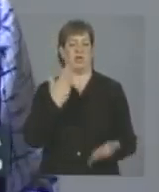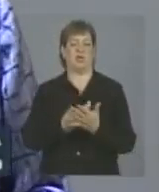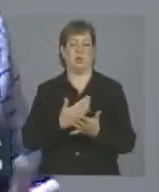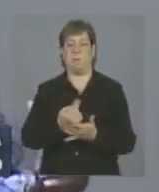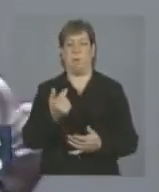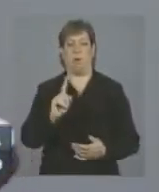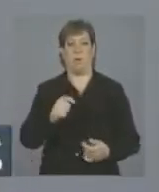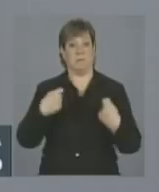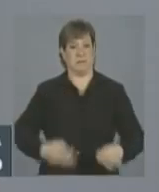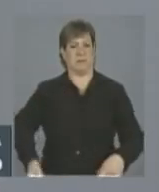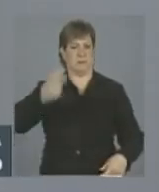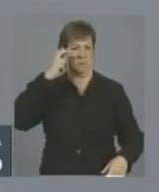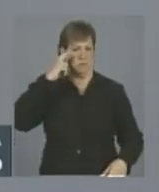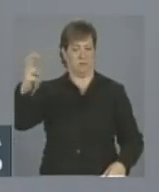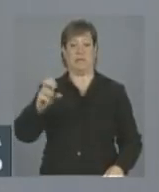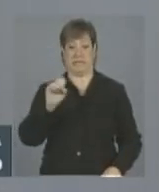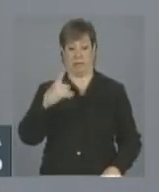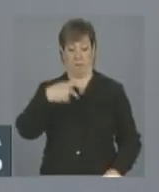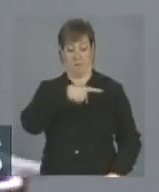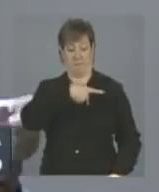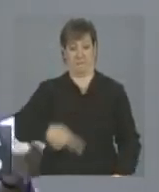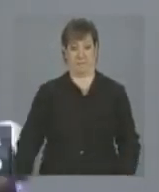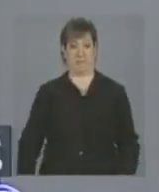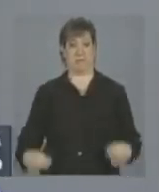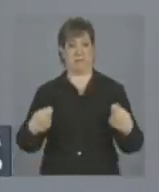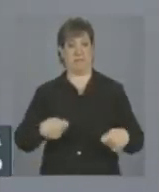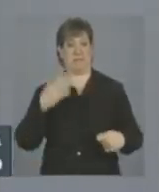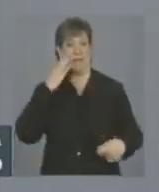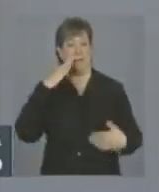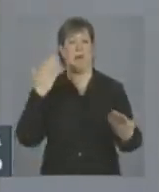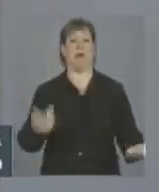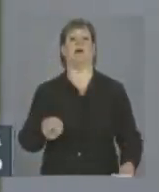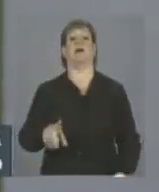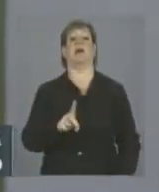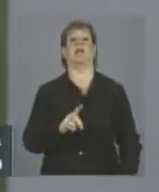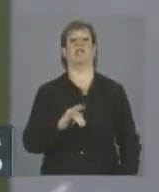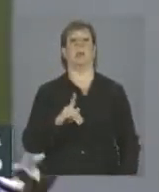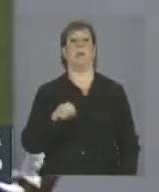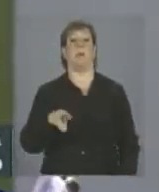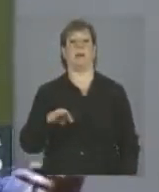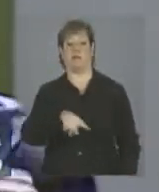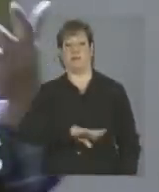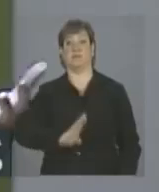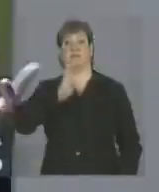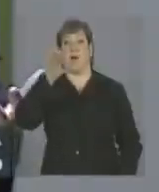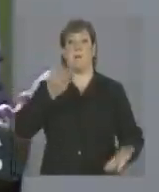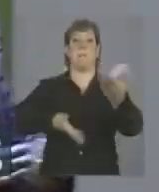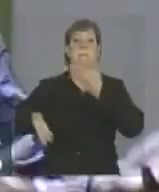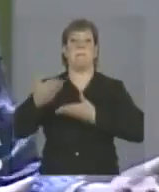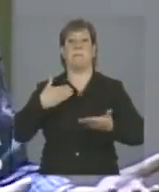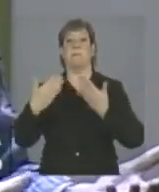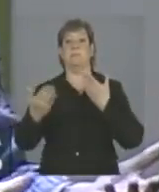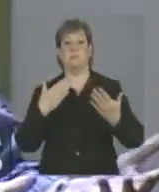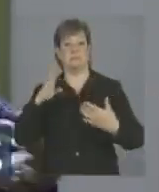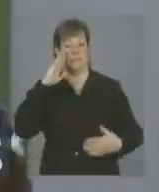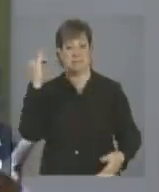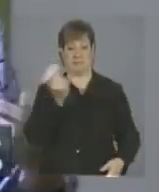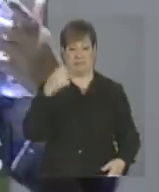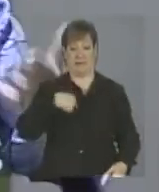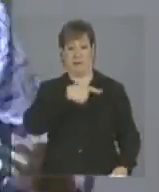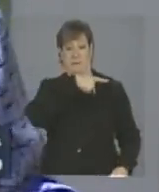é exigido de um presidente, quanto mais do diplomata, que é fundamental para o